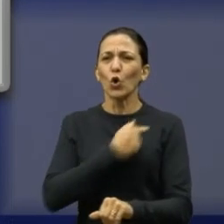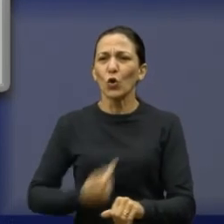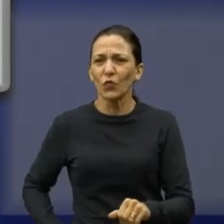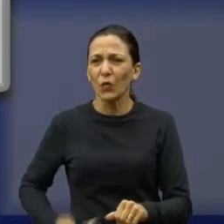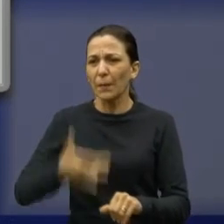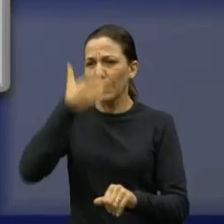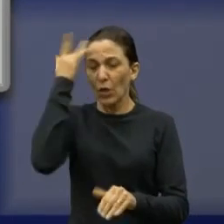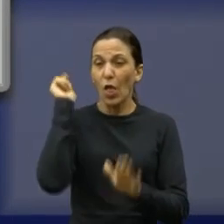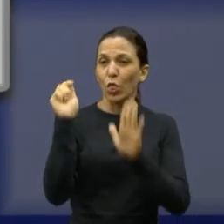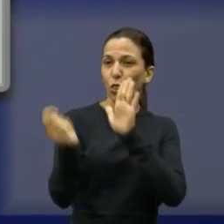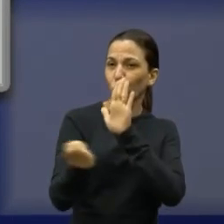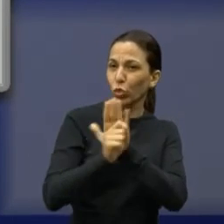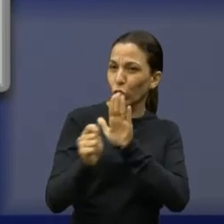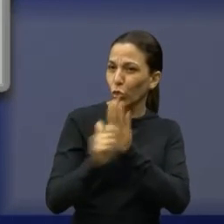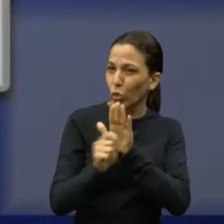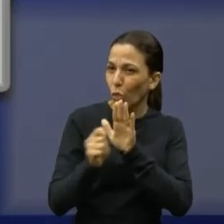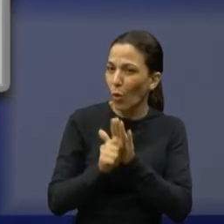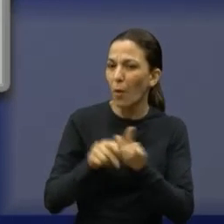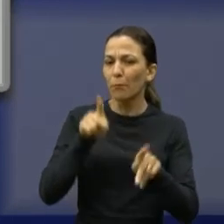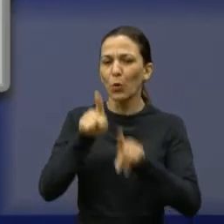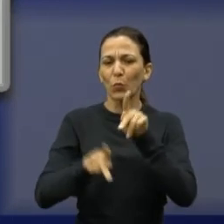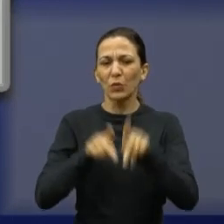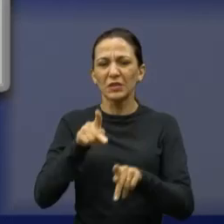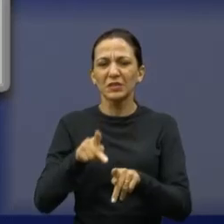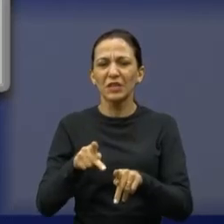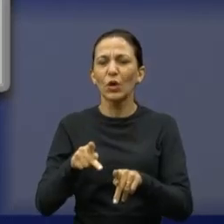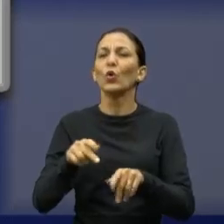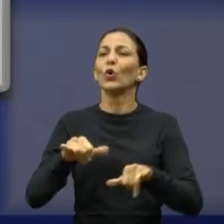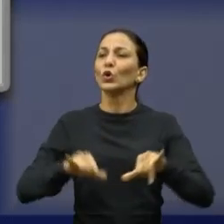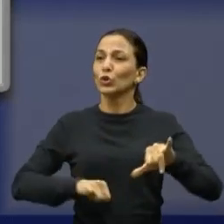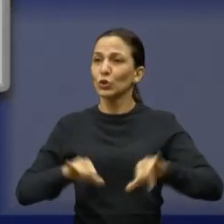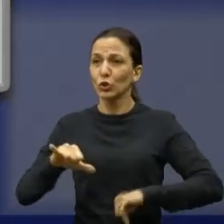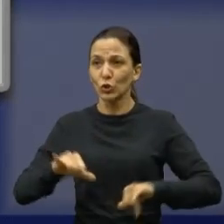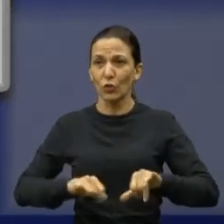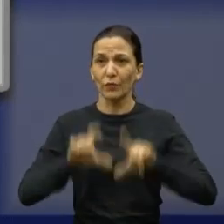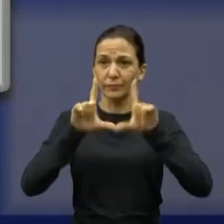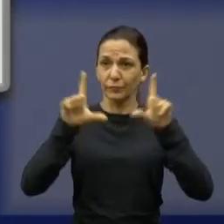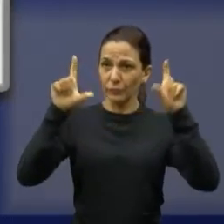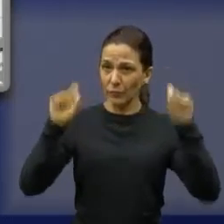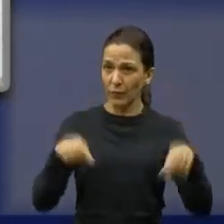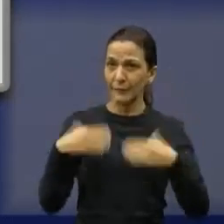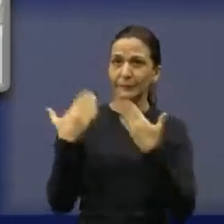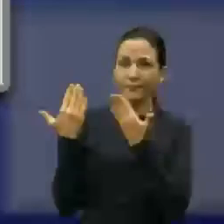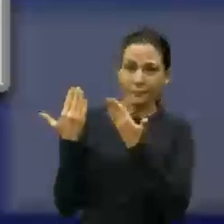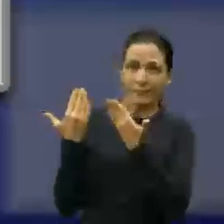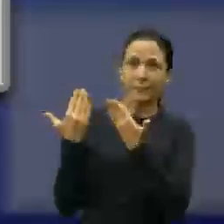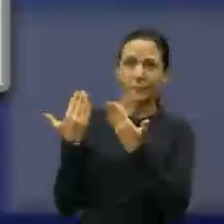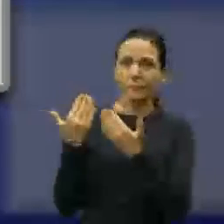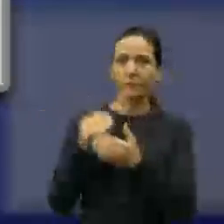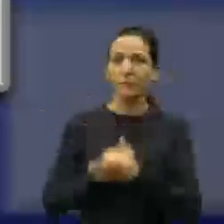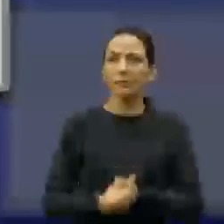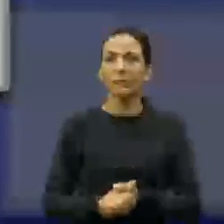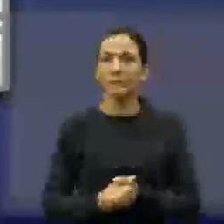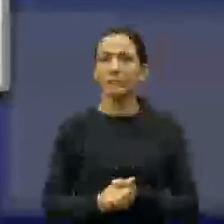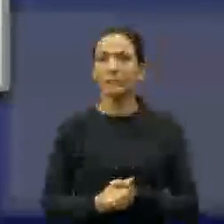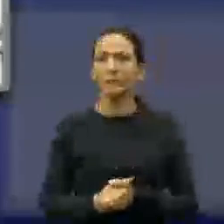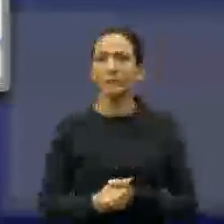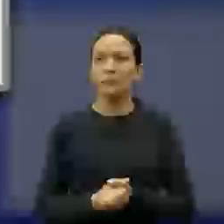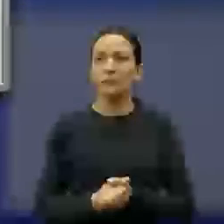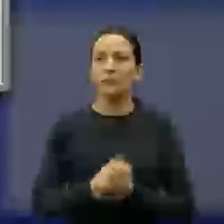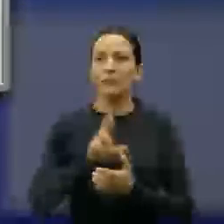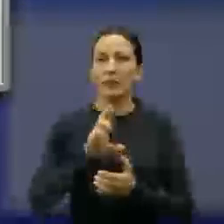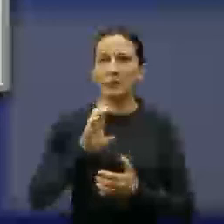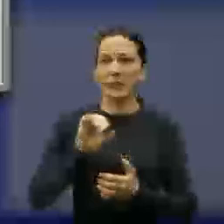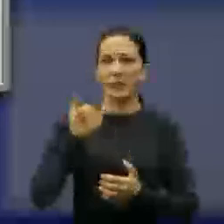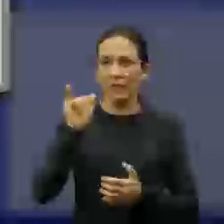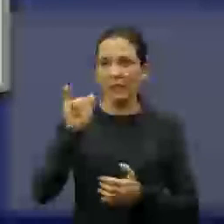da droga e com a população que se tornou refém. E a nossa frase final para reflexão, também aí com o RCIA, que eu esqueci de citar o